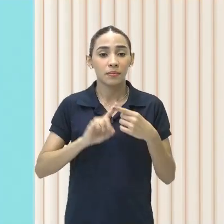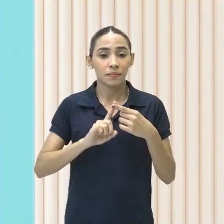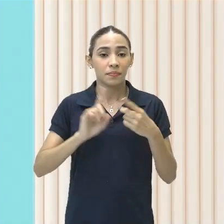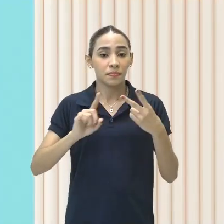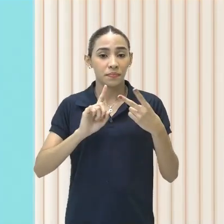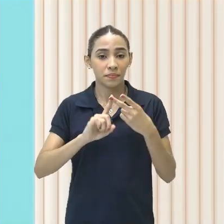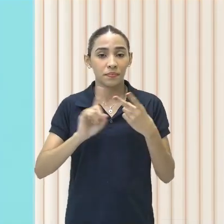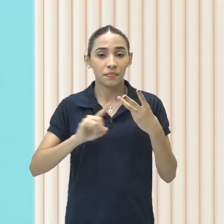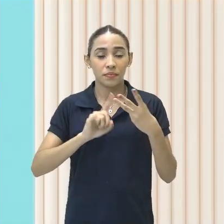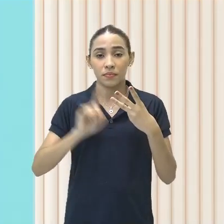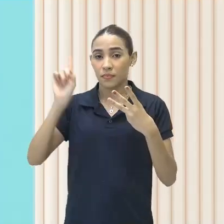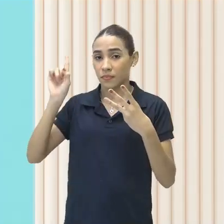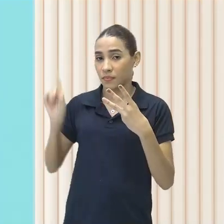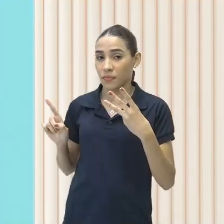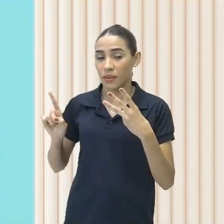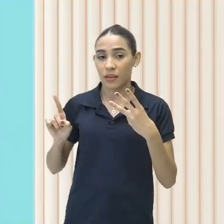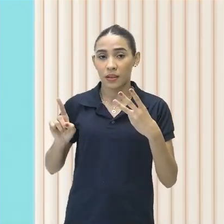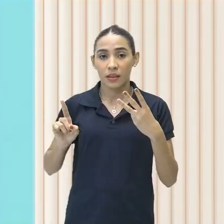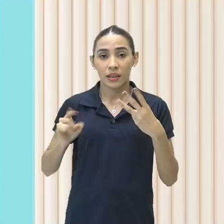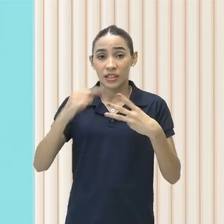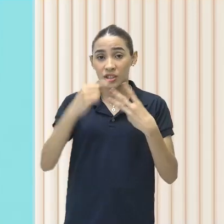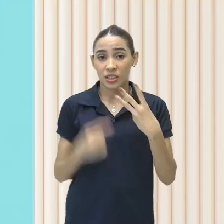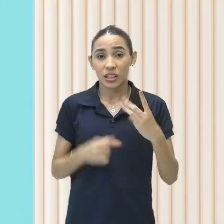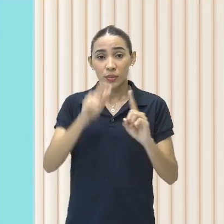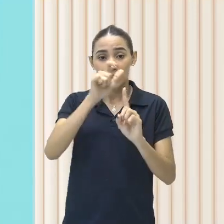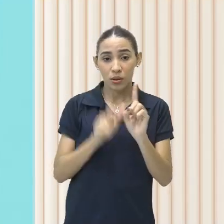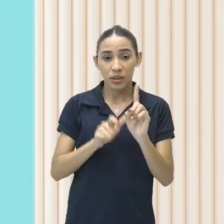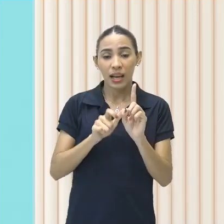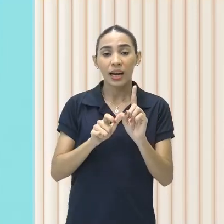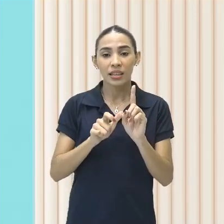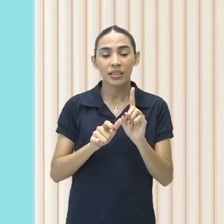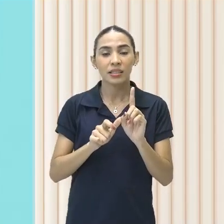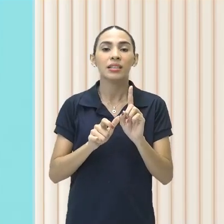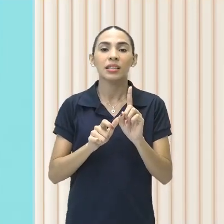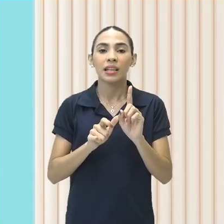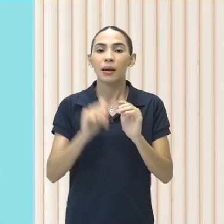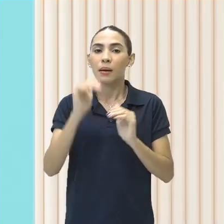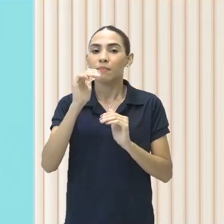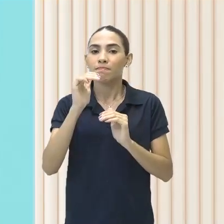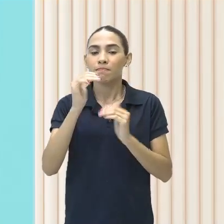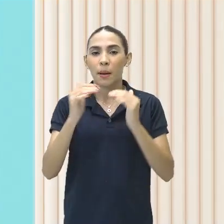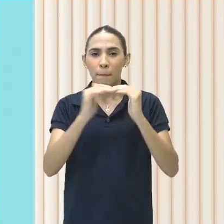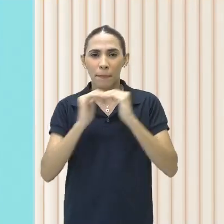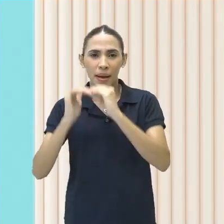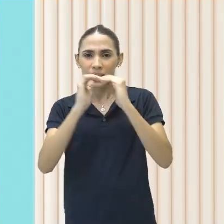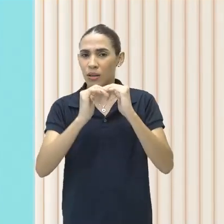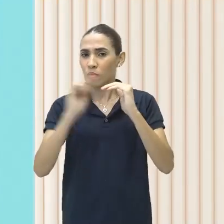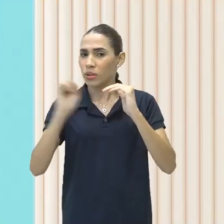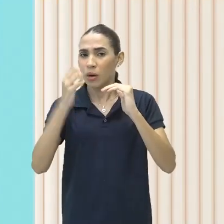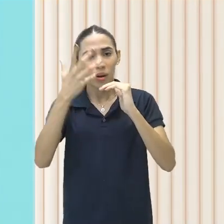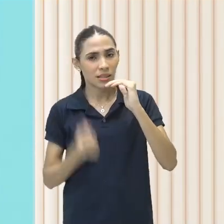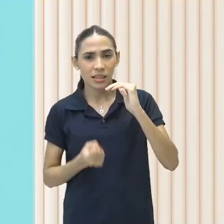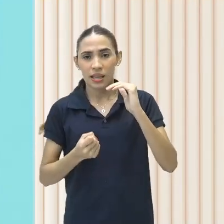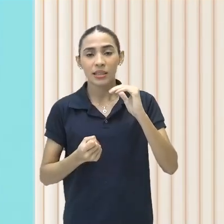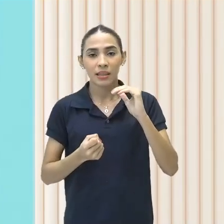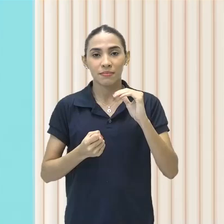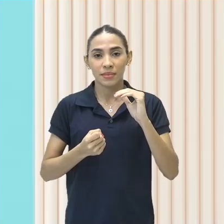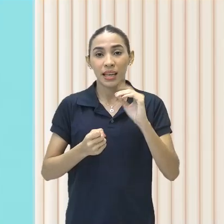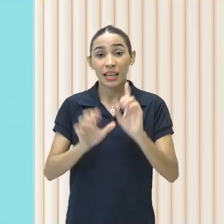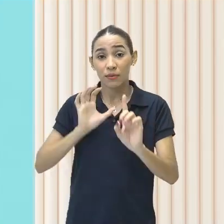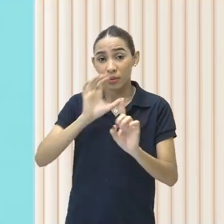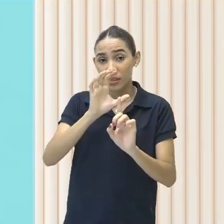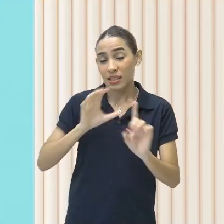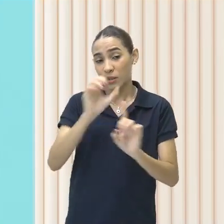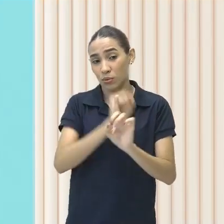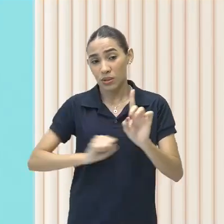Iracema, Lúcia e Aurélia, vejam que elas fogem do padrão de submissão imposto pela sociedade da época.